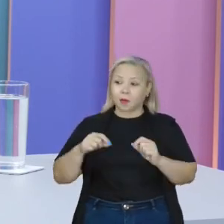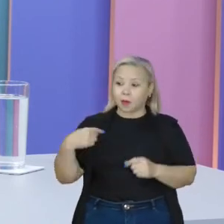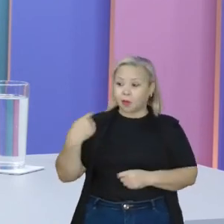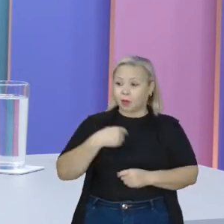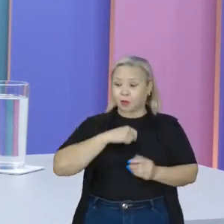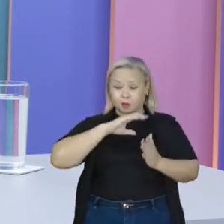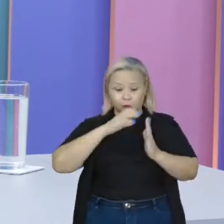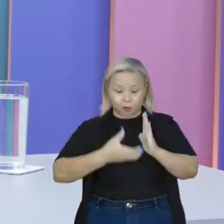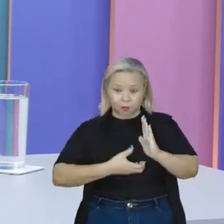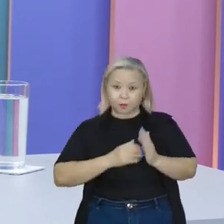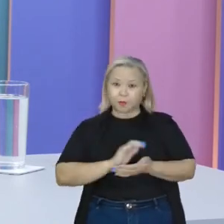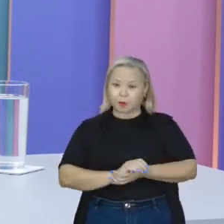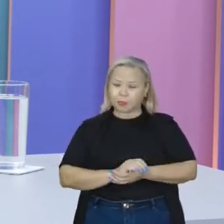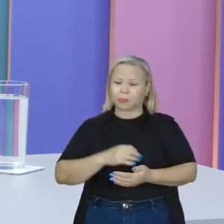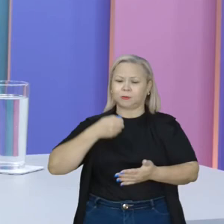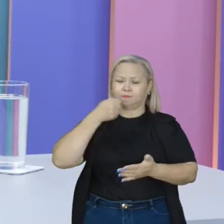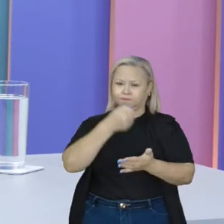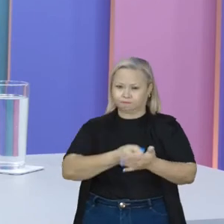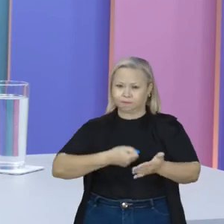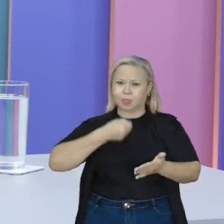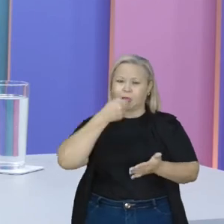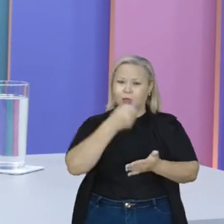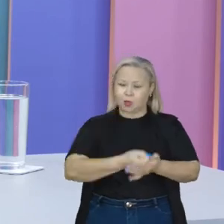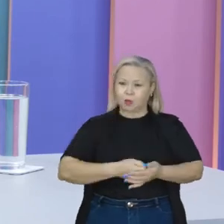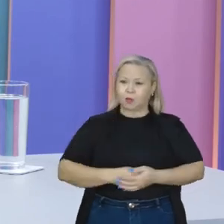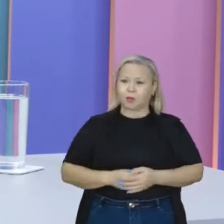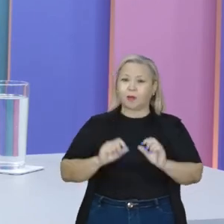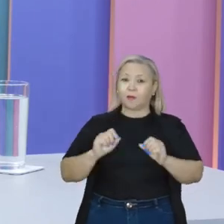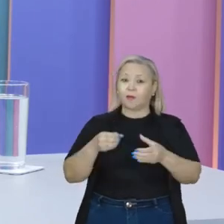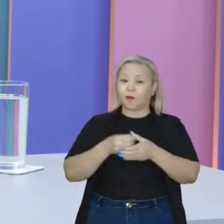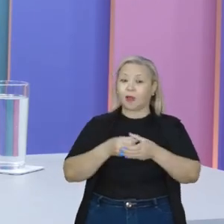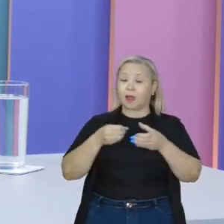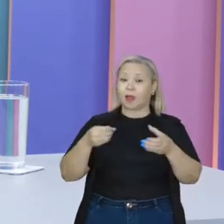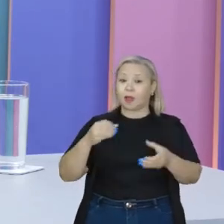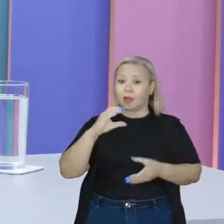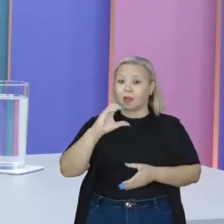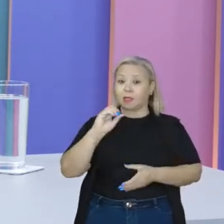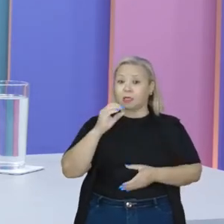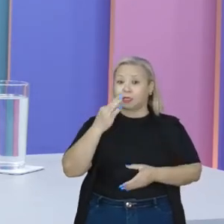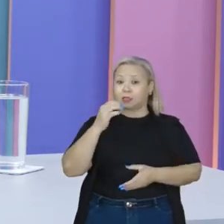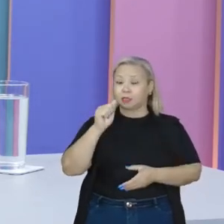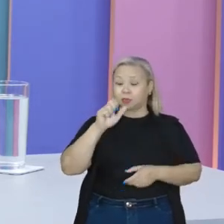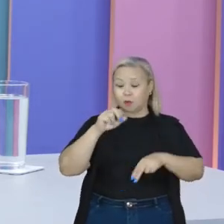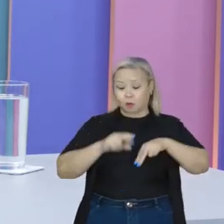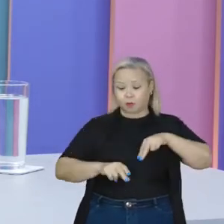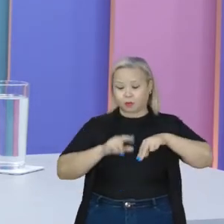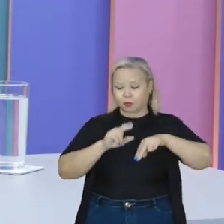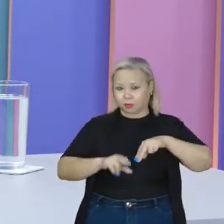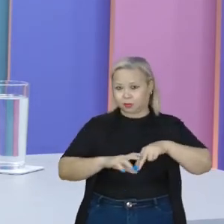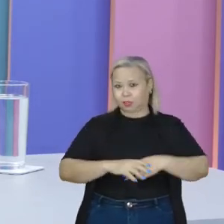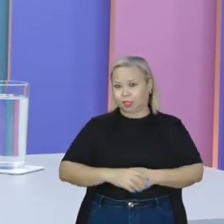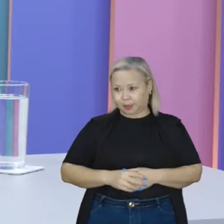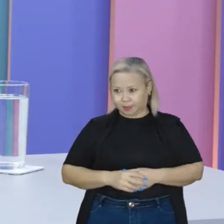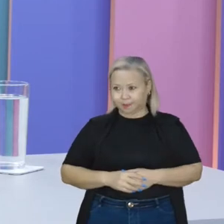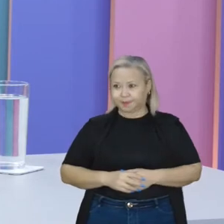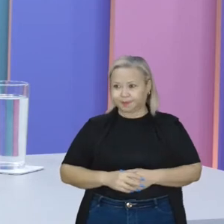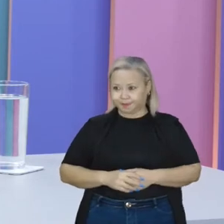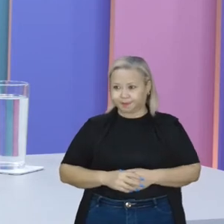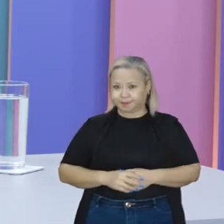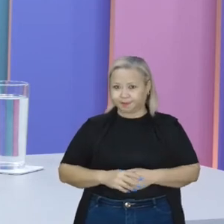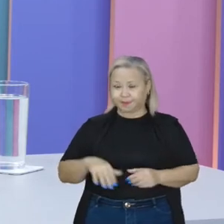partido capitaneou e lutou foi as cotas de gênero, né,